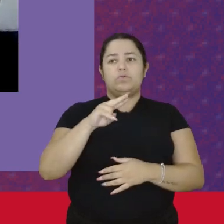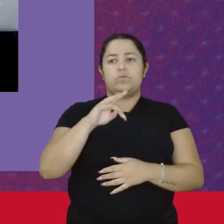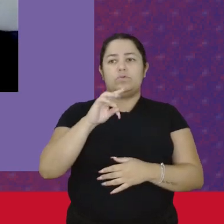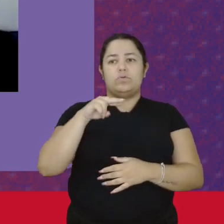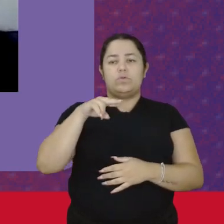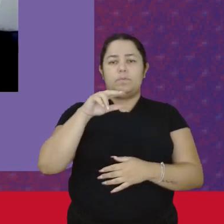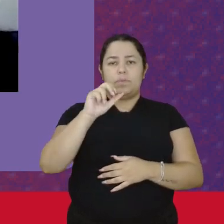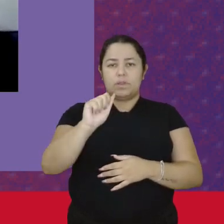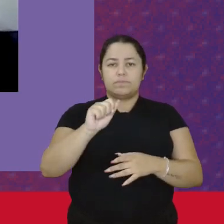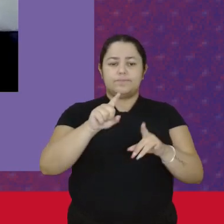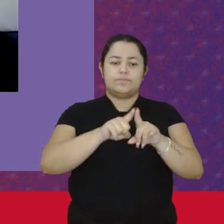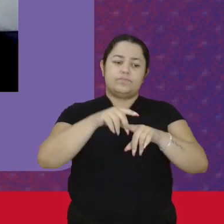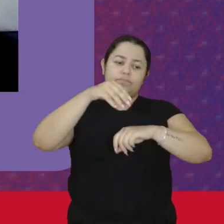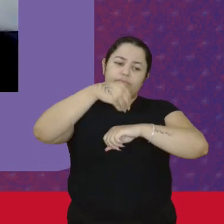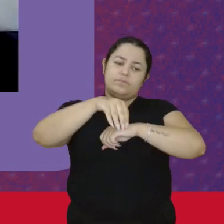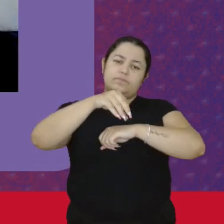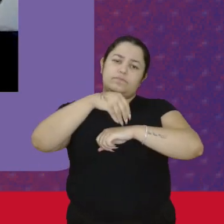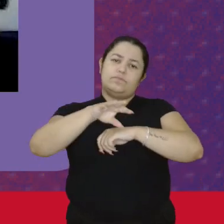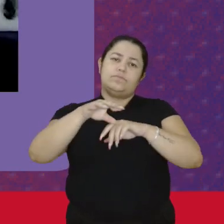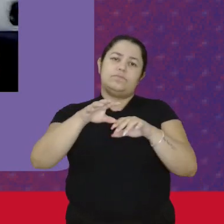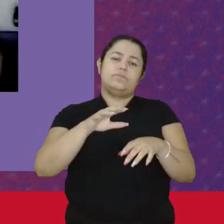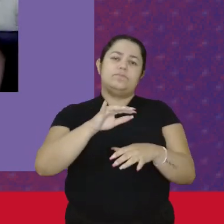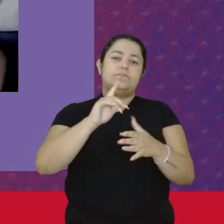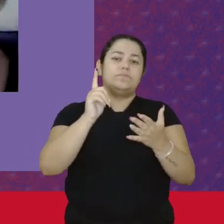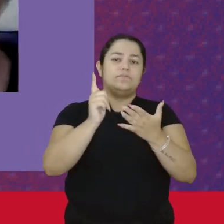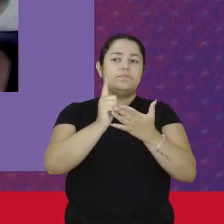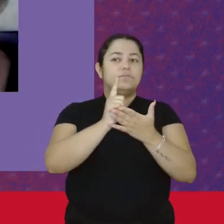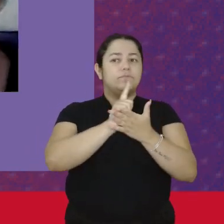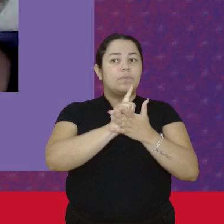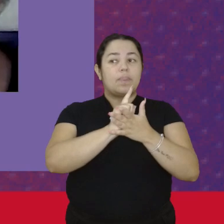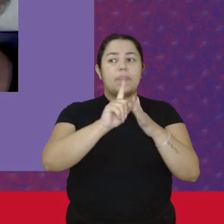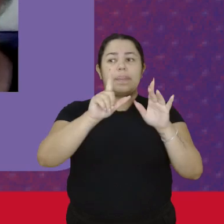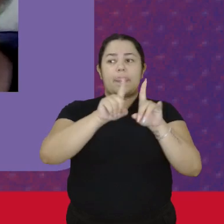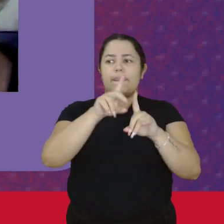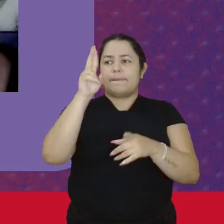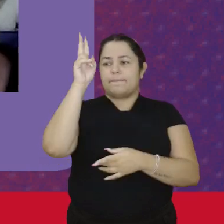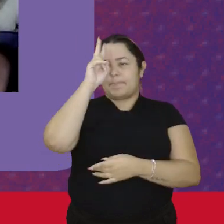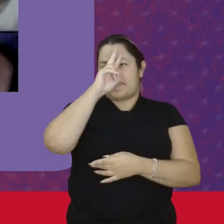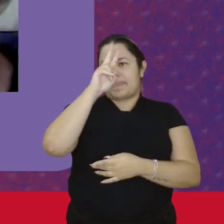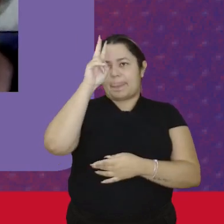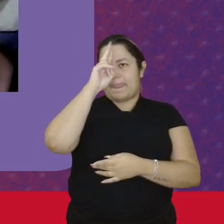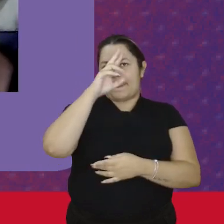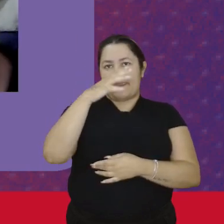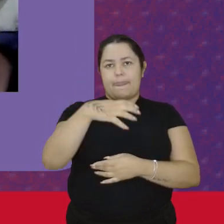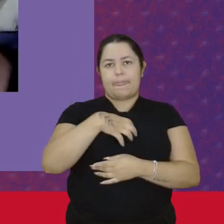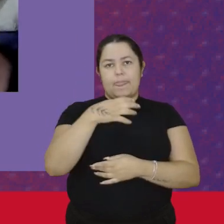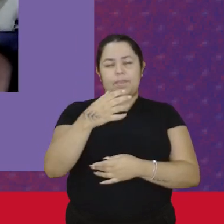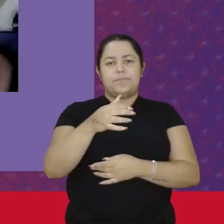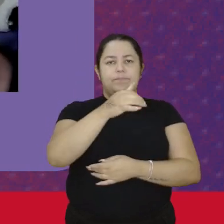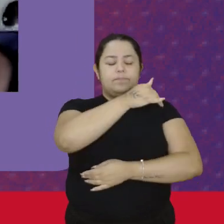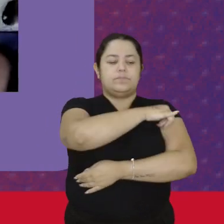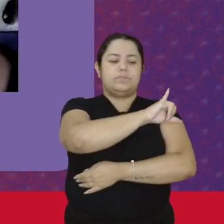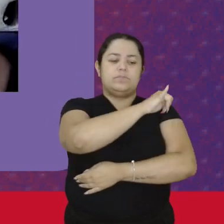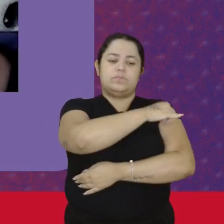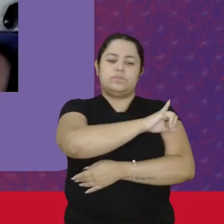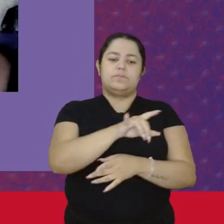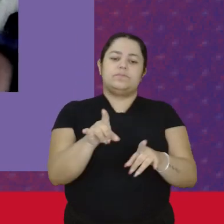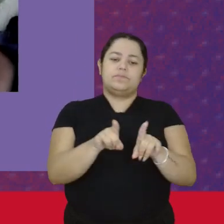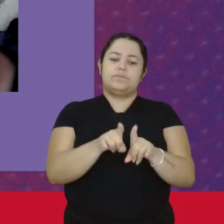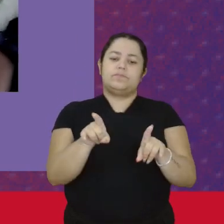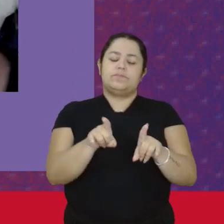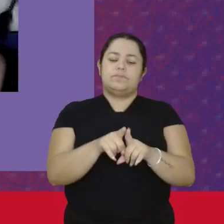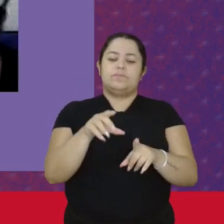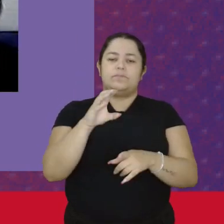uma produção e distribuição do jornal. Pelo menos me lembro na Bahia, né, no Rio de Janeiro, no